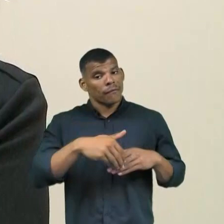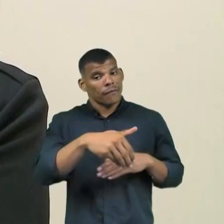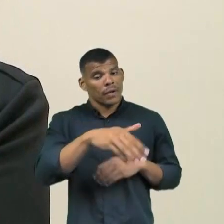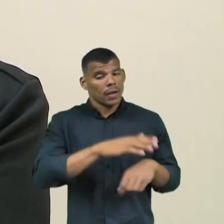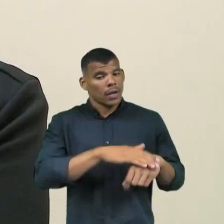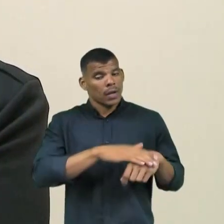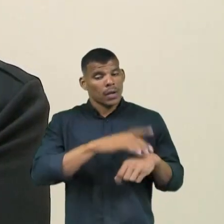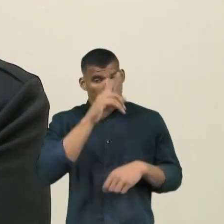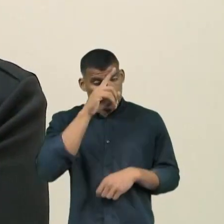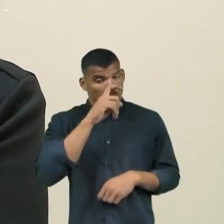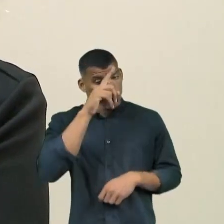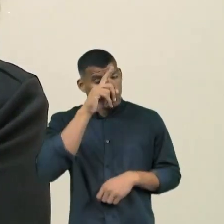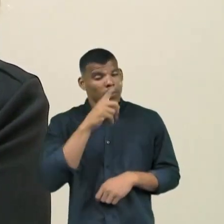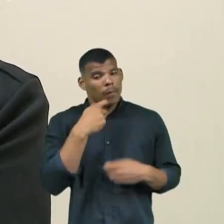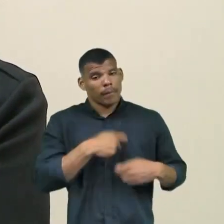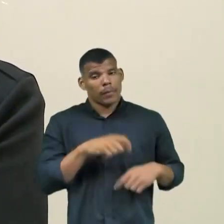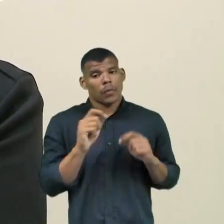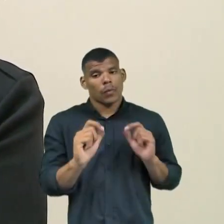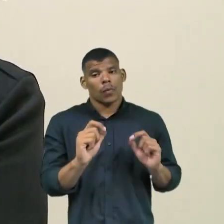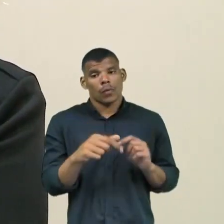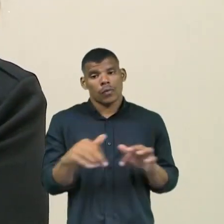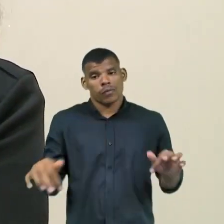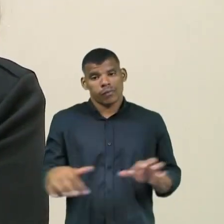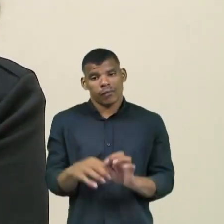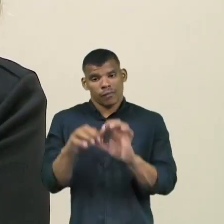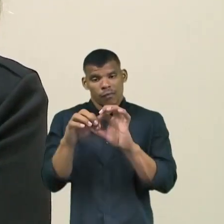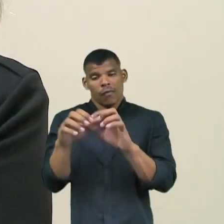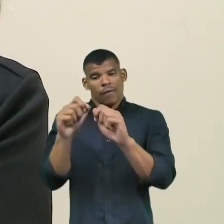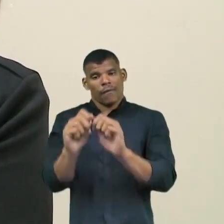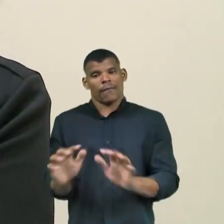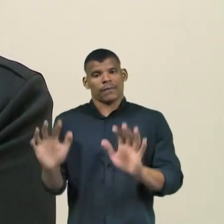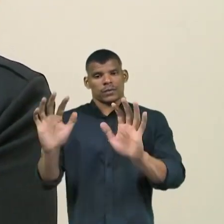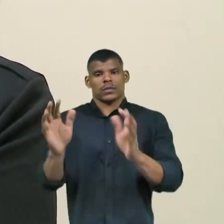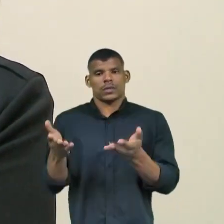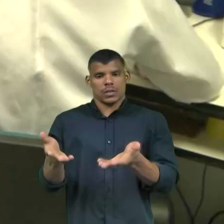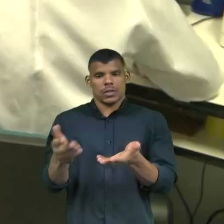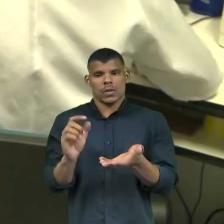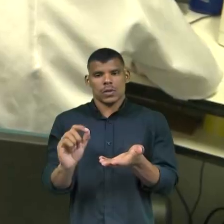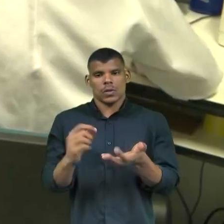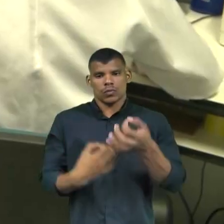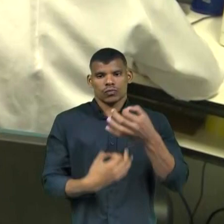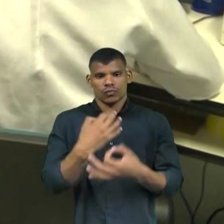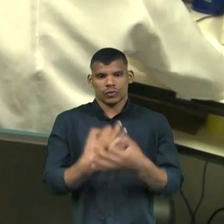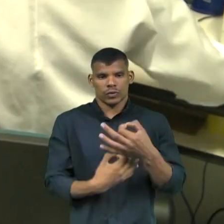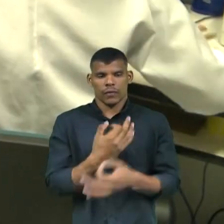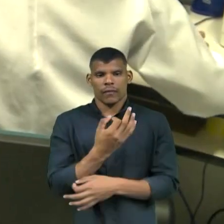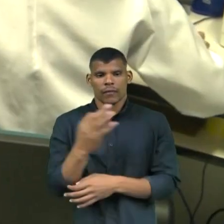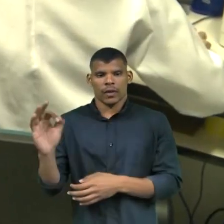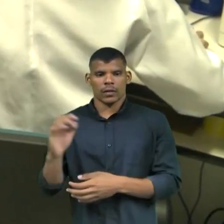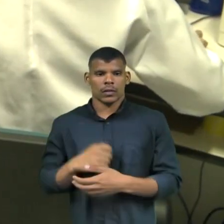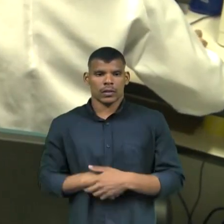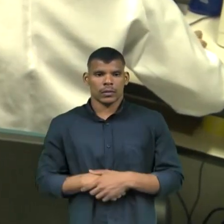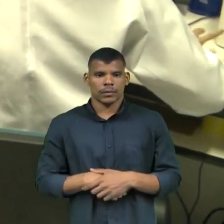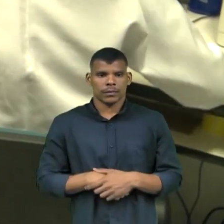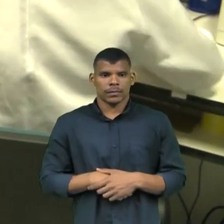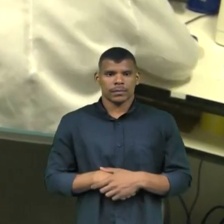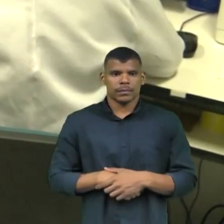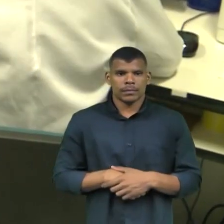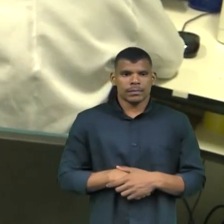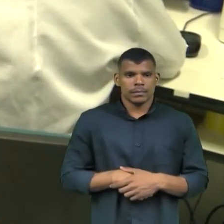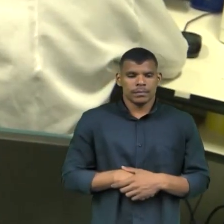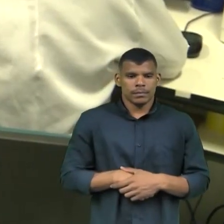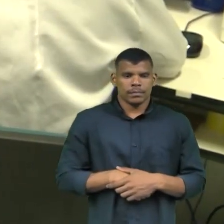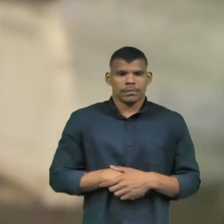hospital, né, como ele é vinculado à Universidade Federal do Ceará, seria uma demanda da Justiça Federal. De acordo com a Interfarma,